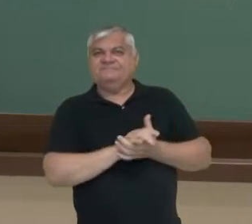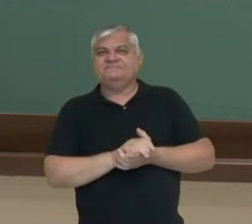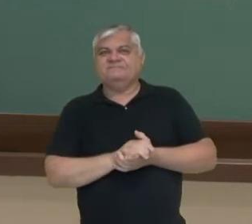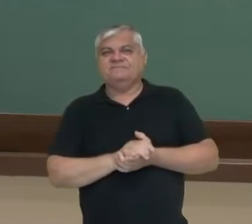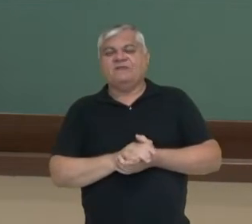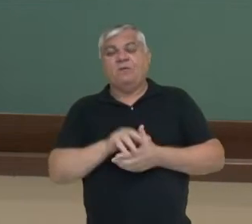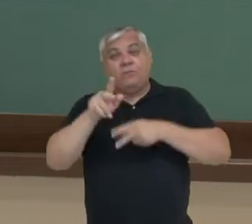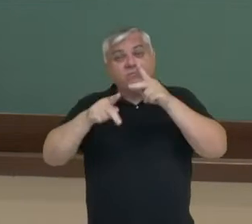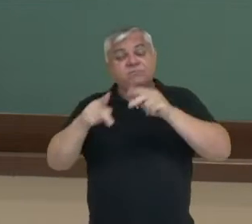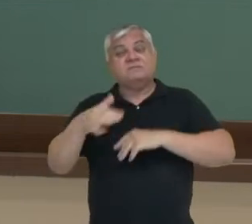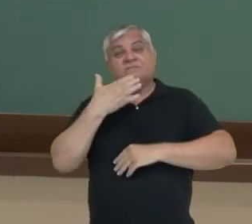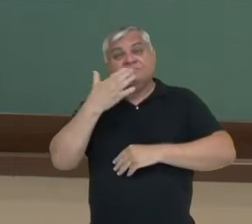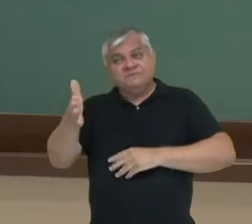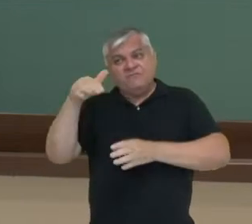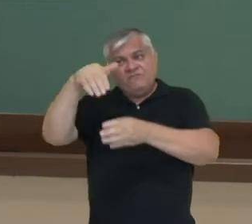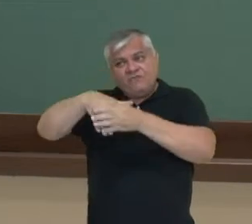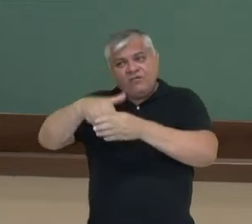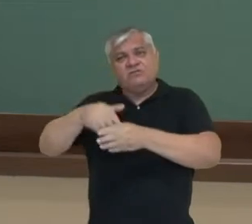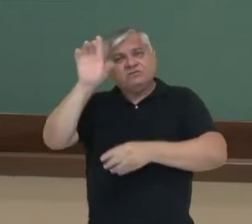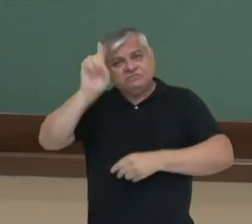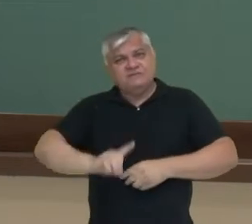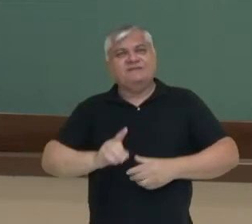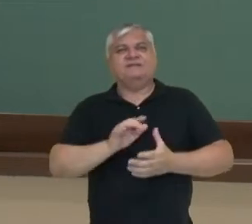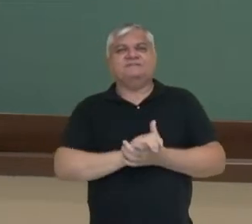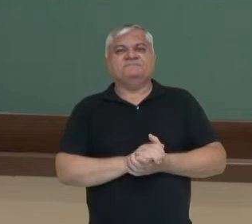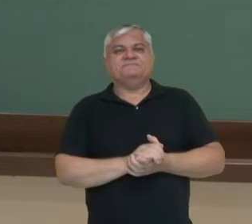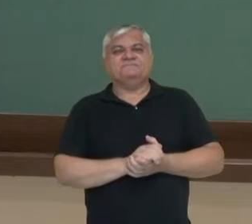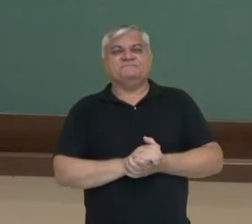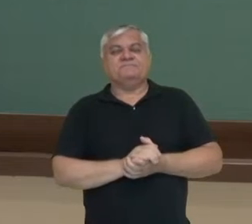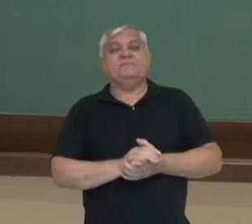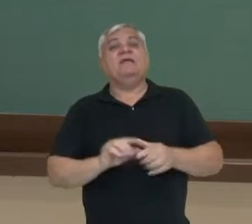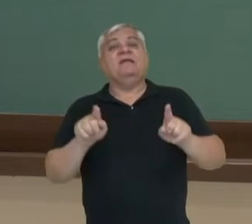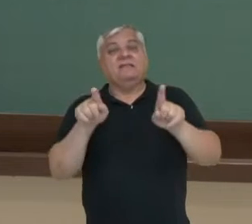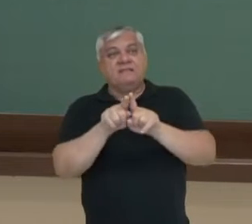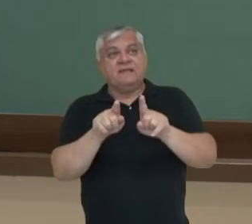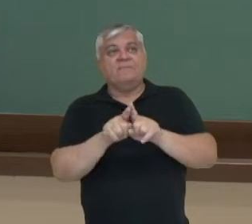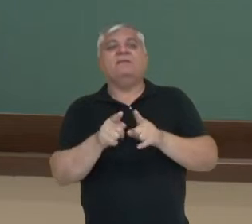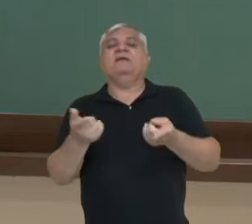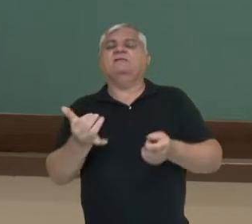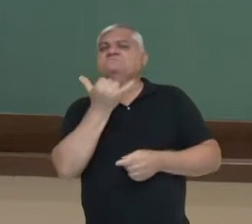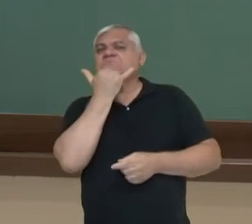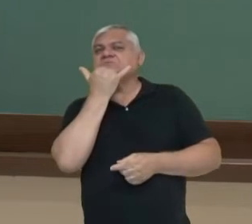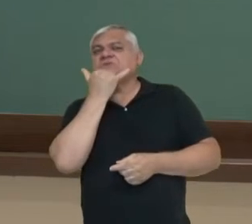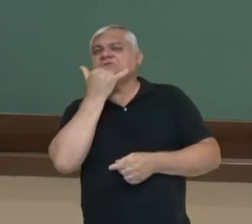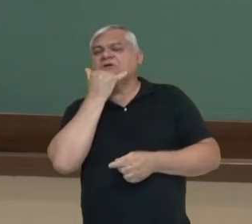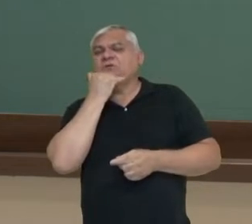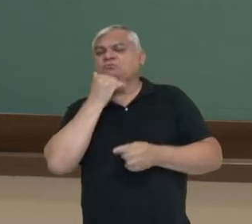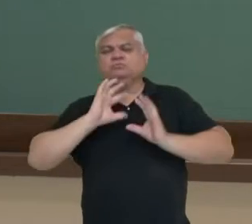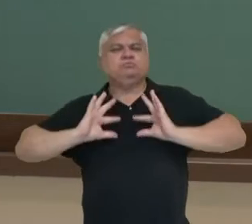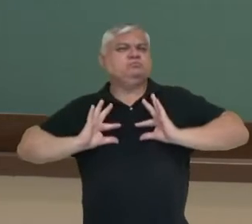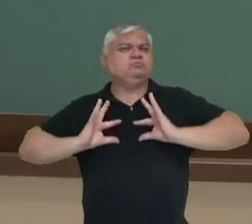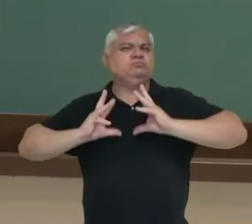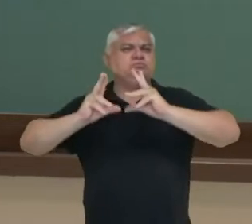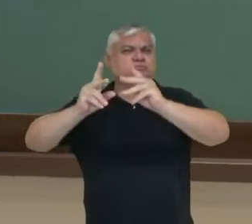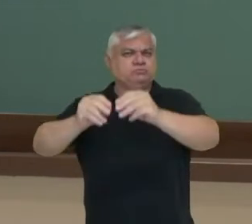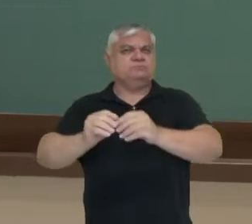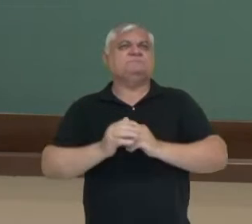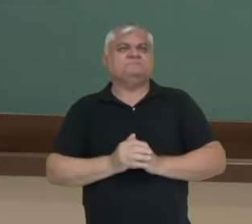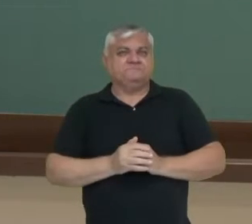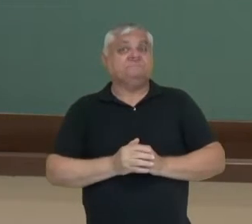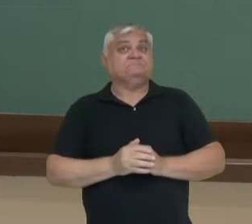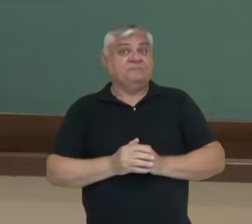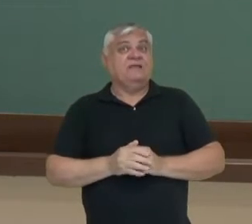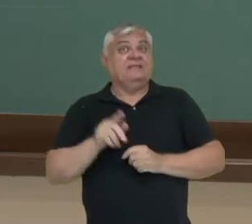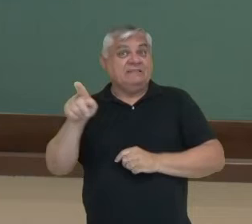brasileiro. E também anistia ampla, geral e irrestrita. Esse aí vai ser um discurso que vai ser